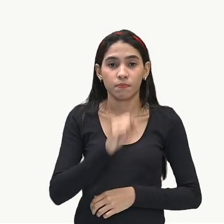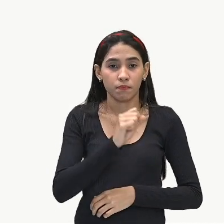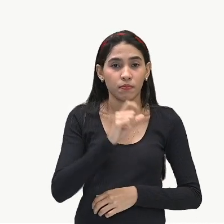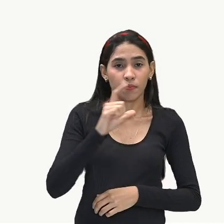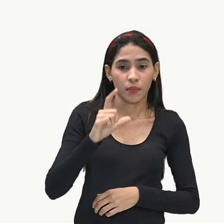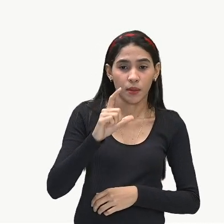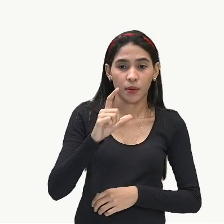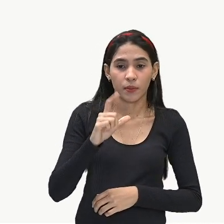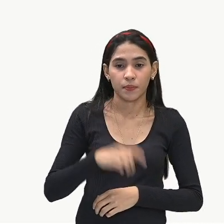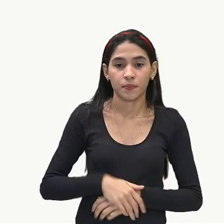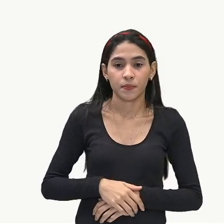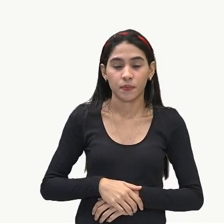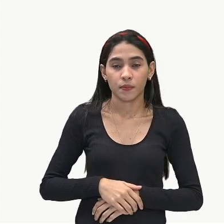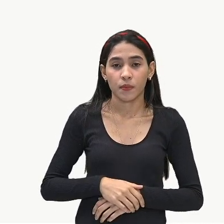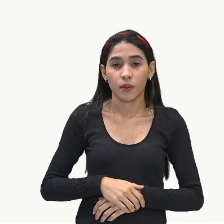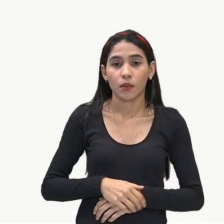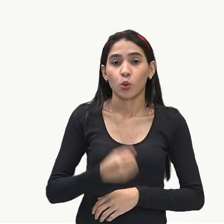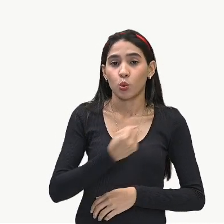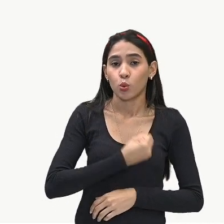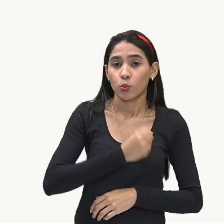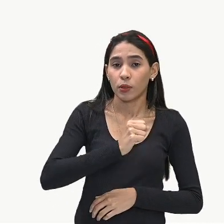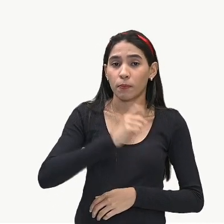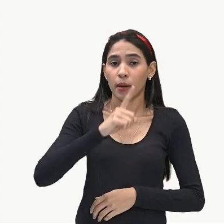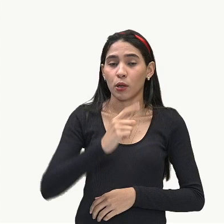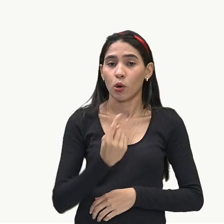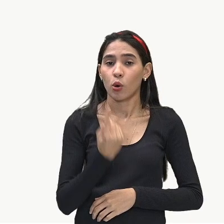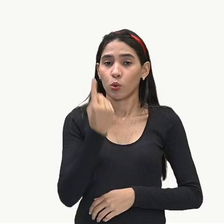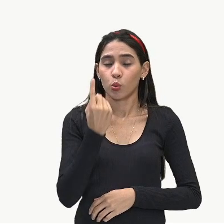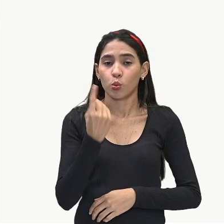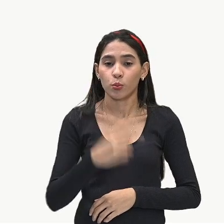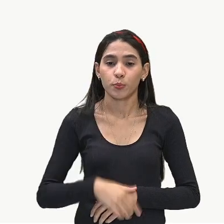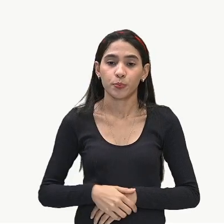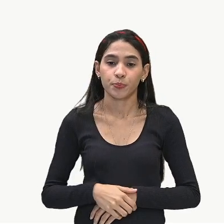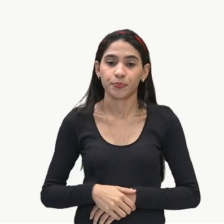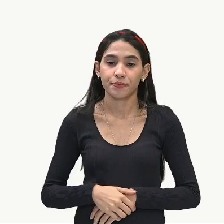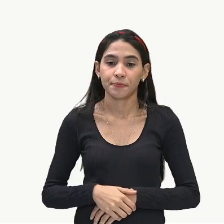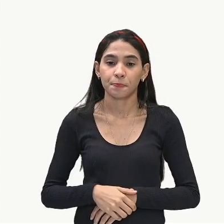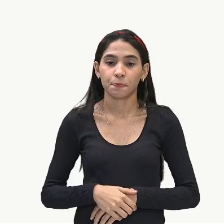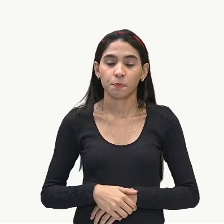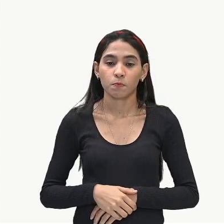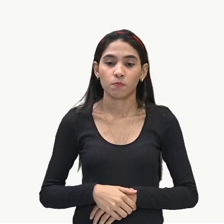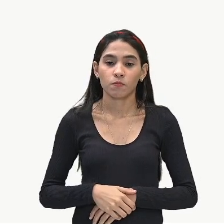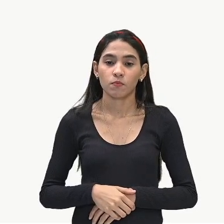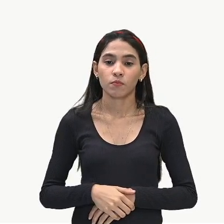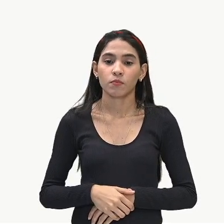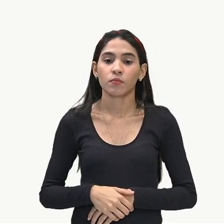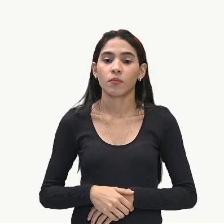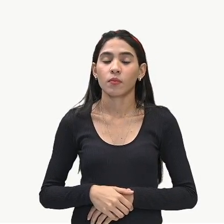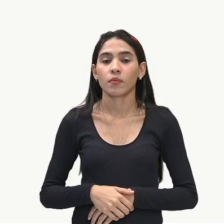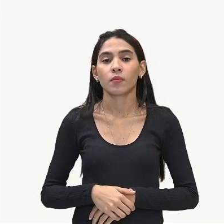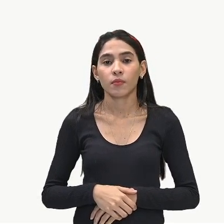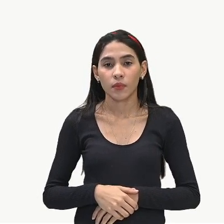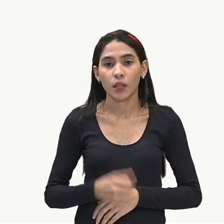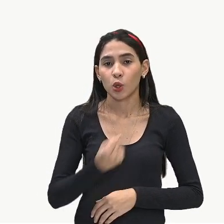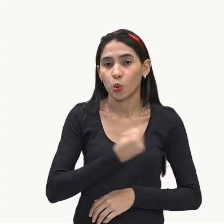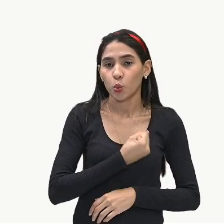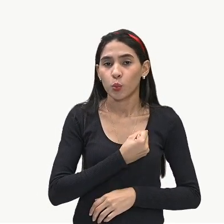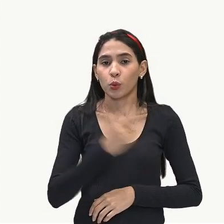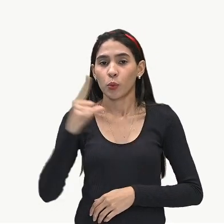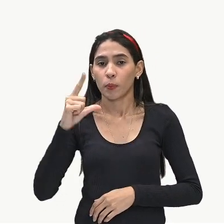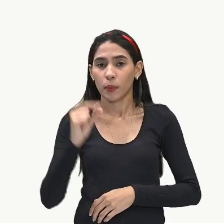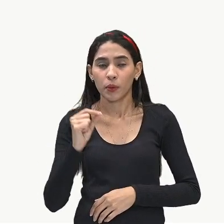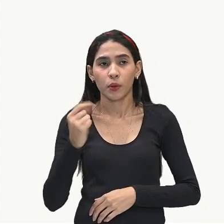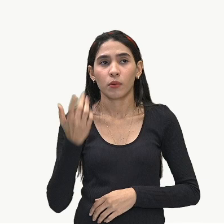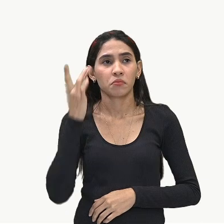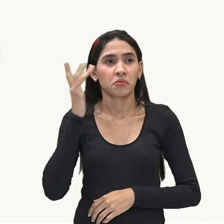maiores, por exemplo, que 1, né? Números maiores que 1 e menores que, sei